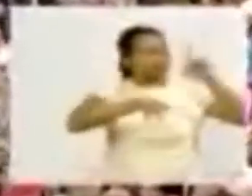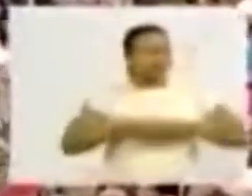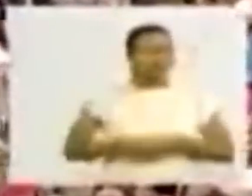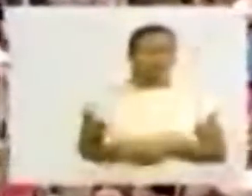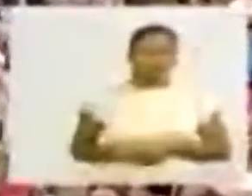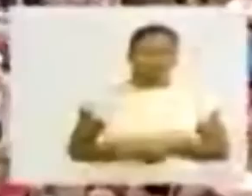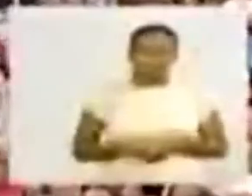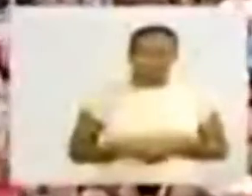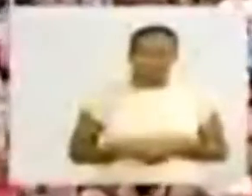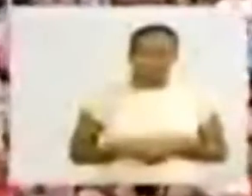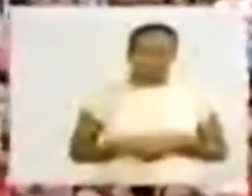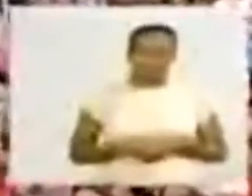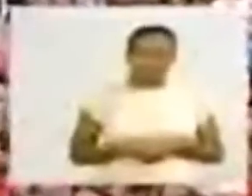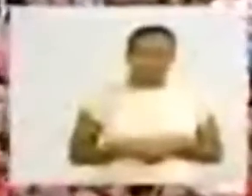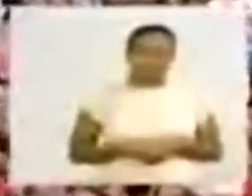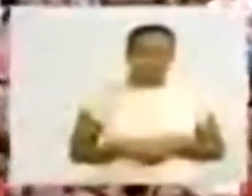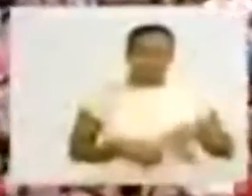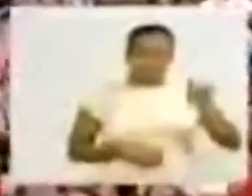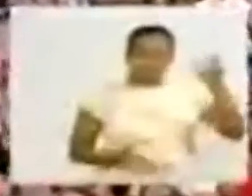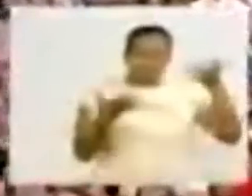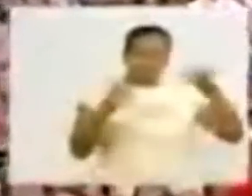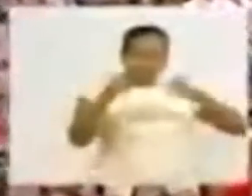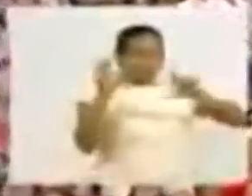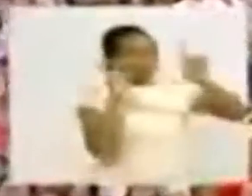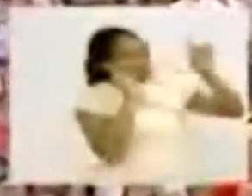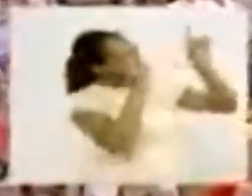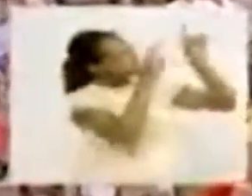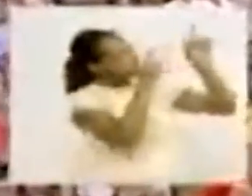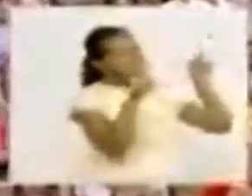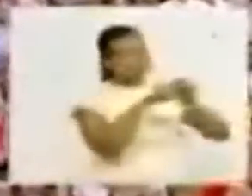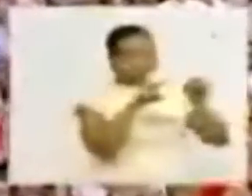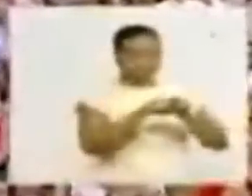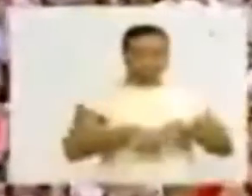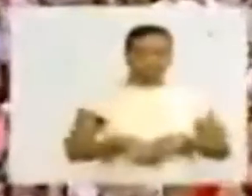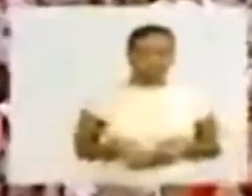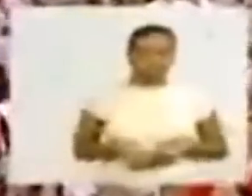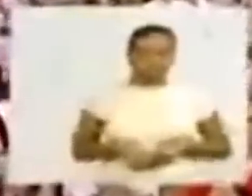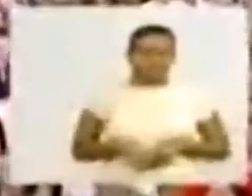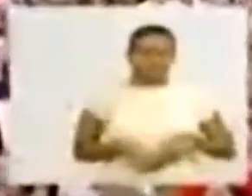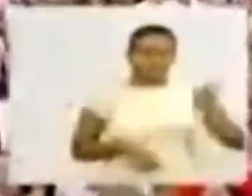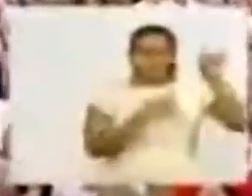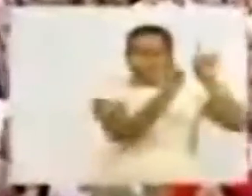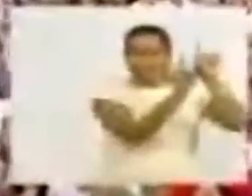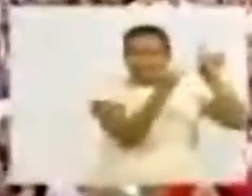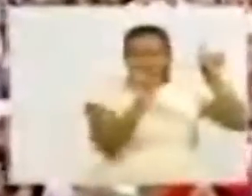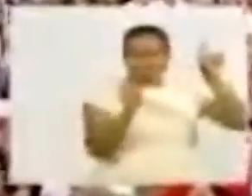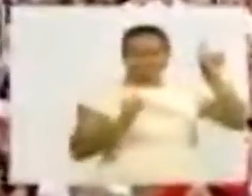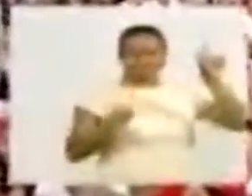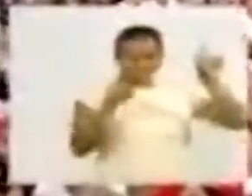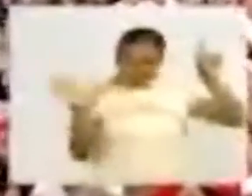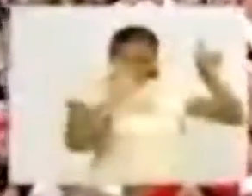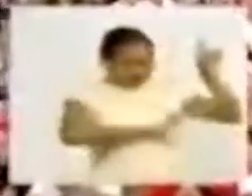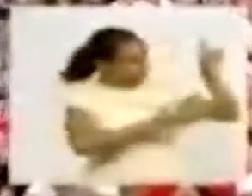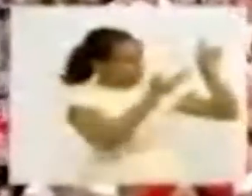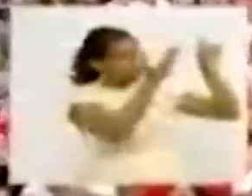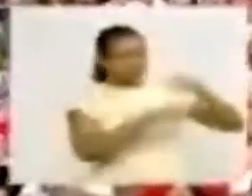questão de que você olhe para Ele assim. Você diminui a solidão de Deus. Ele não